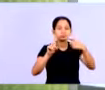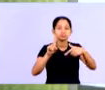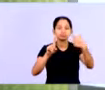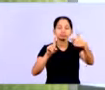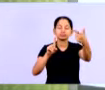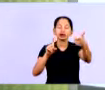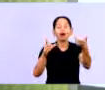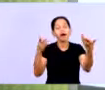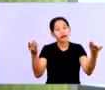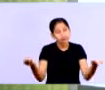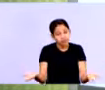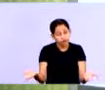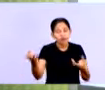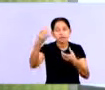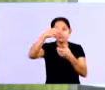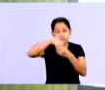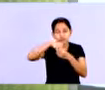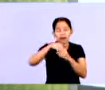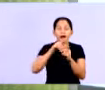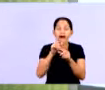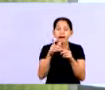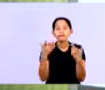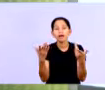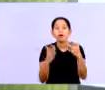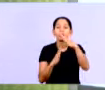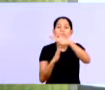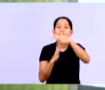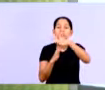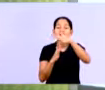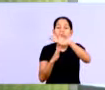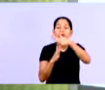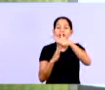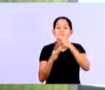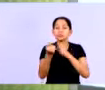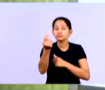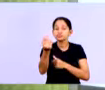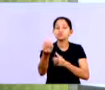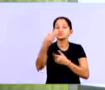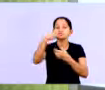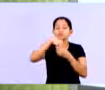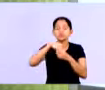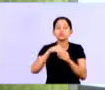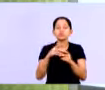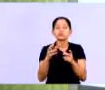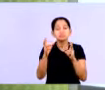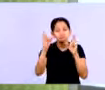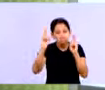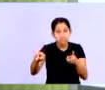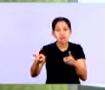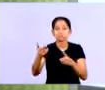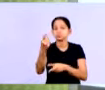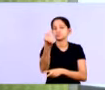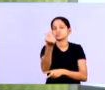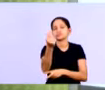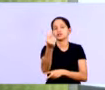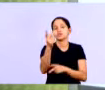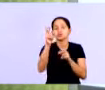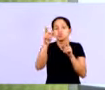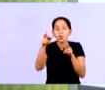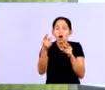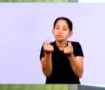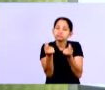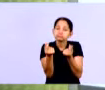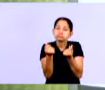demora esse capital ser investido, significa o tempo que a gente vai ter de volta esse valor que a gente investiu para abrir essa loja de comida